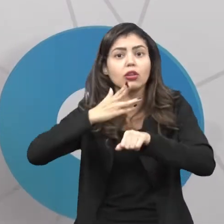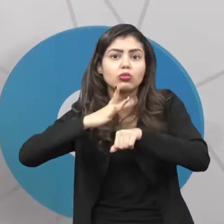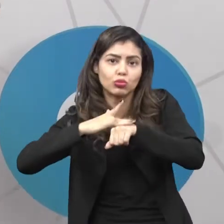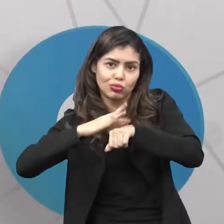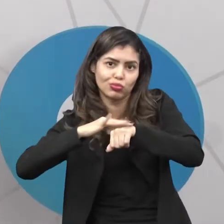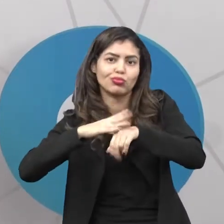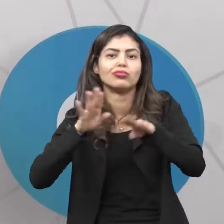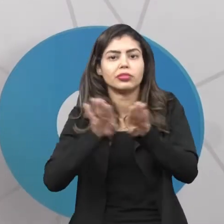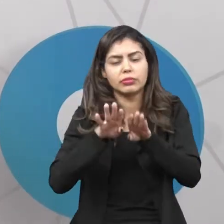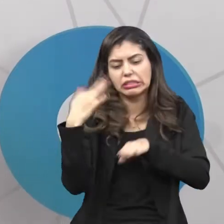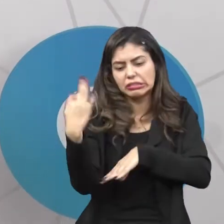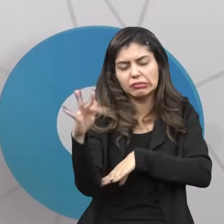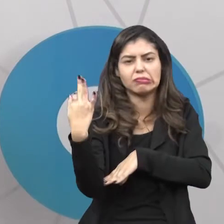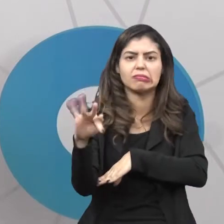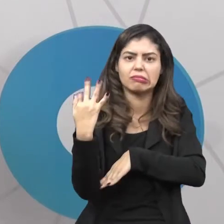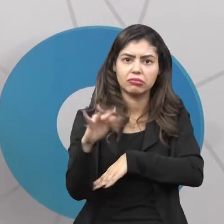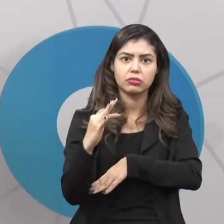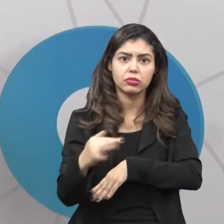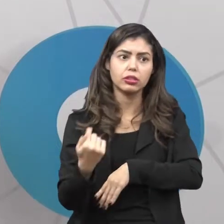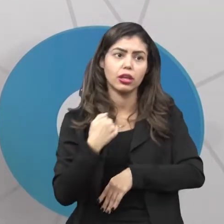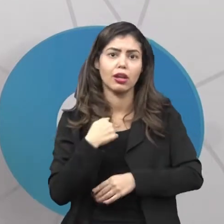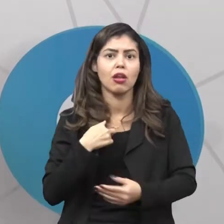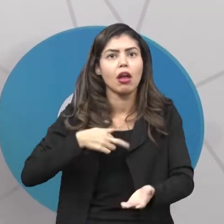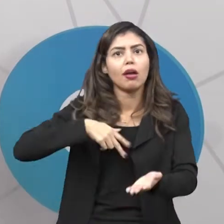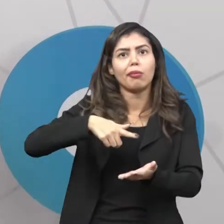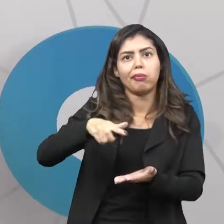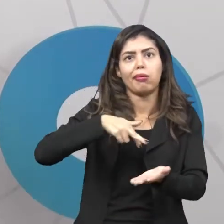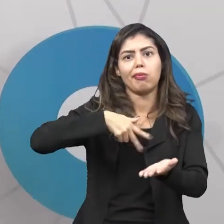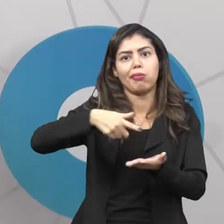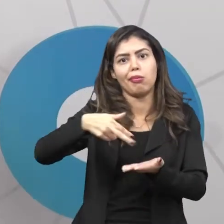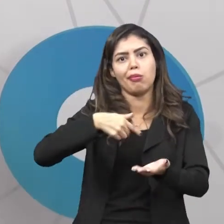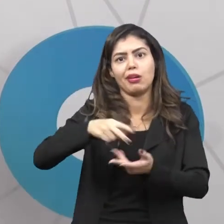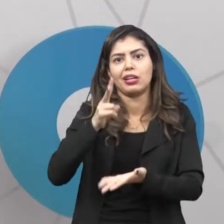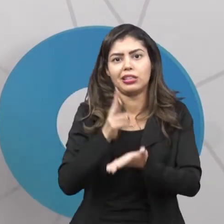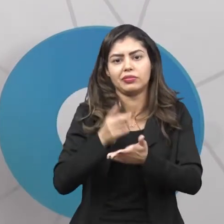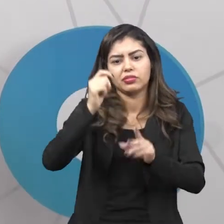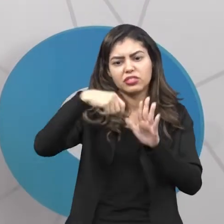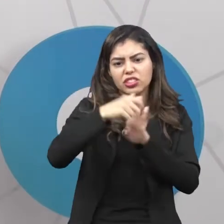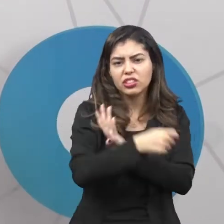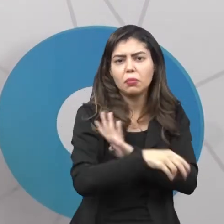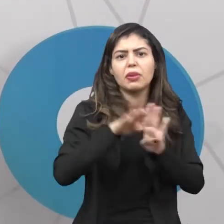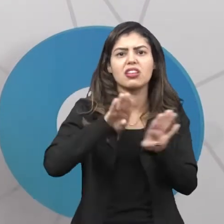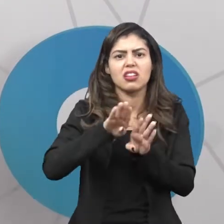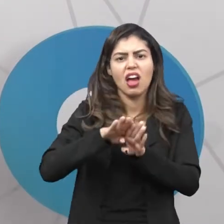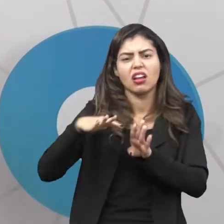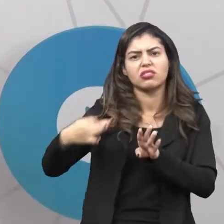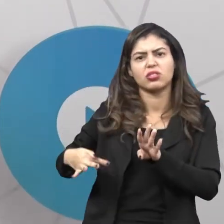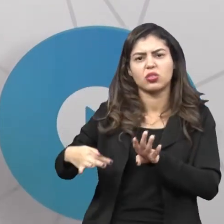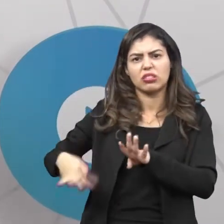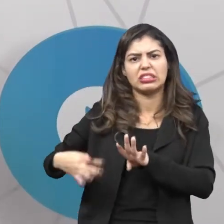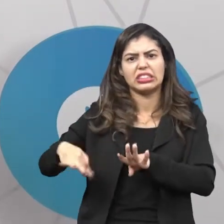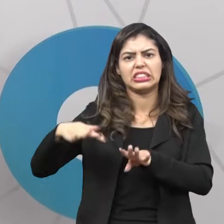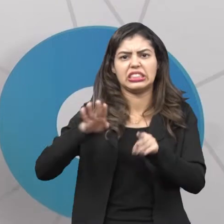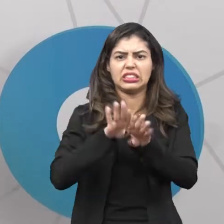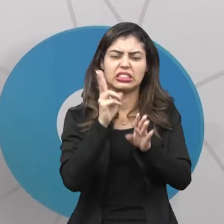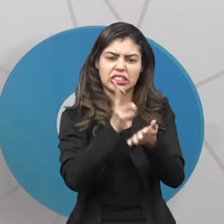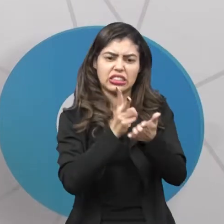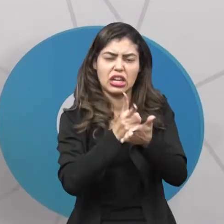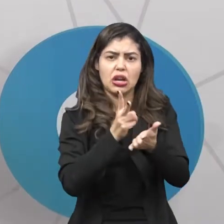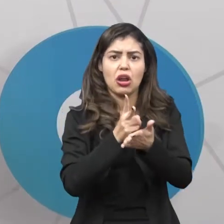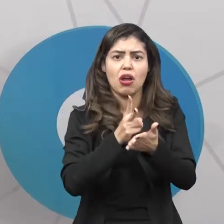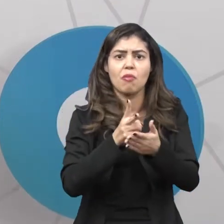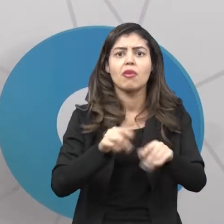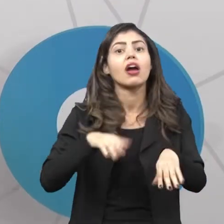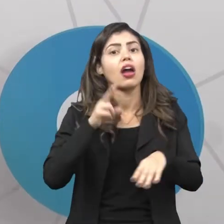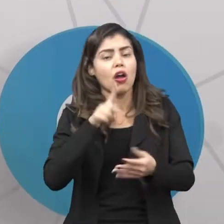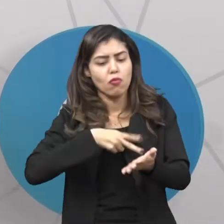Ah, mas eu estou correndo há mais de um mês e eu continuo sentindo uma dor no joelho. Então, se você está fazendo uma corrida sem uma orientação, ou se